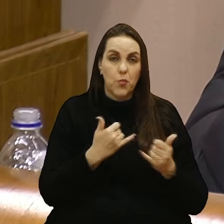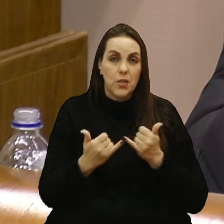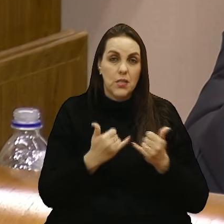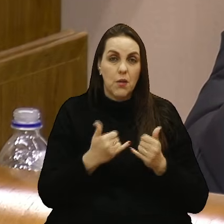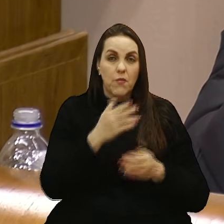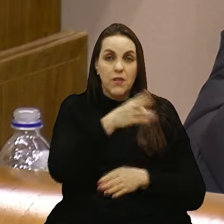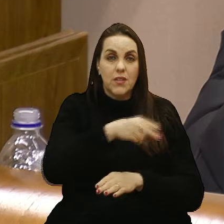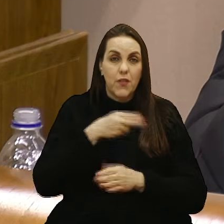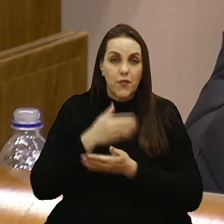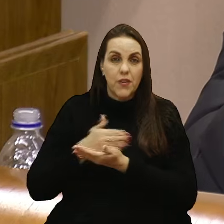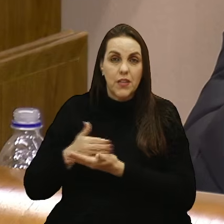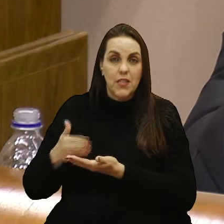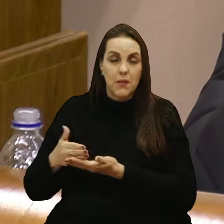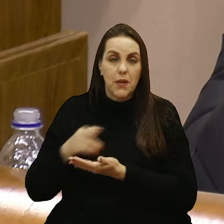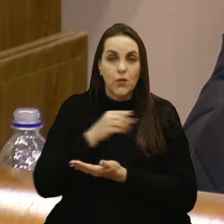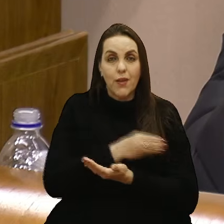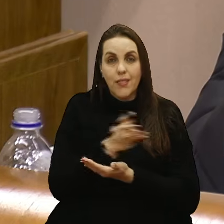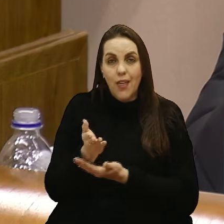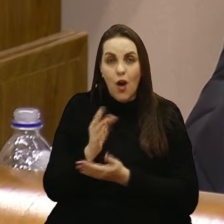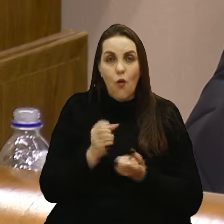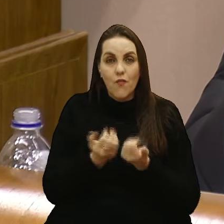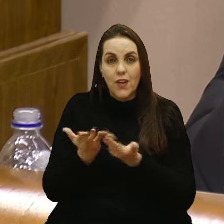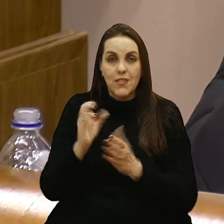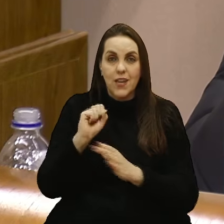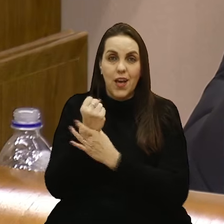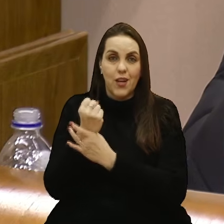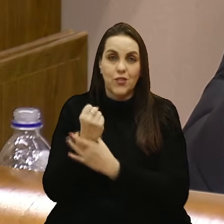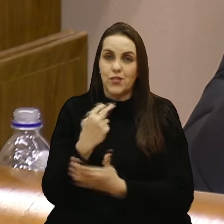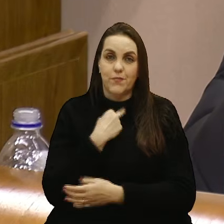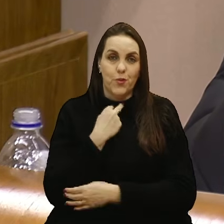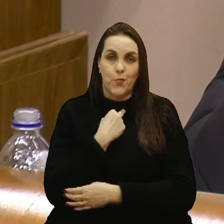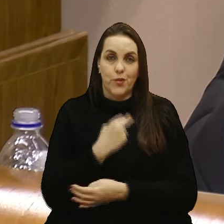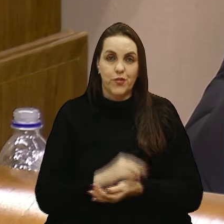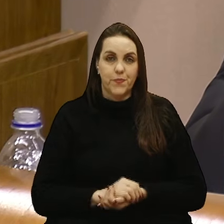financiamento e oferecer de garantia. Então,